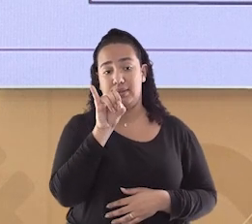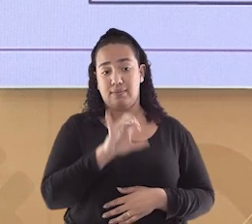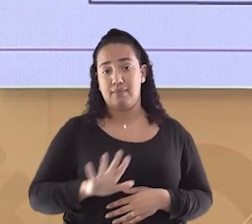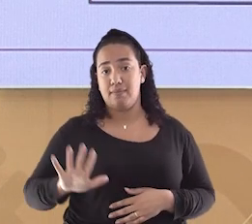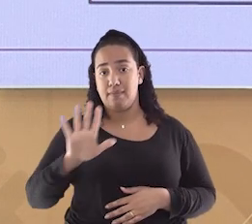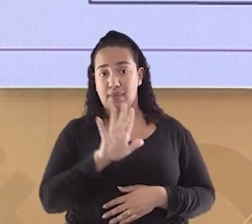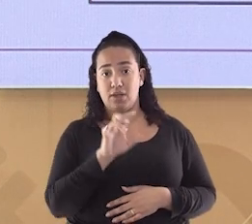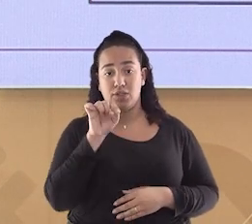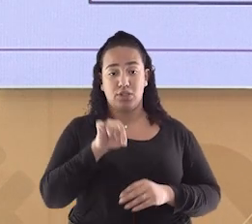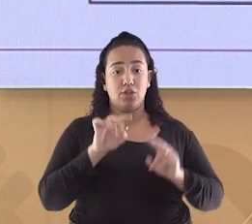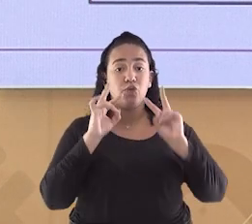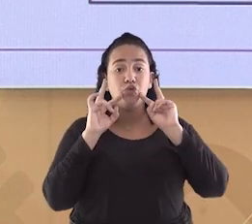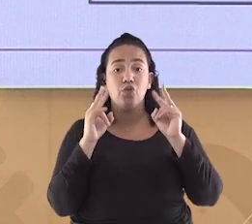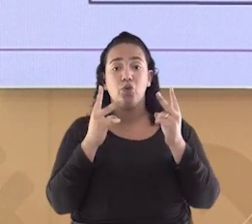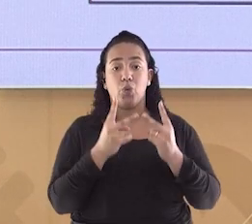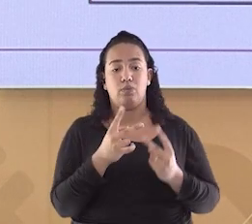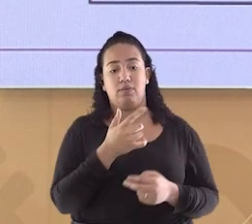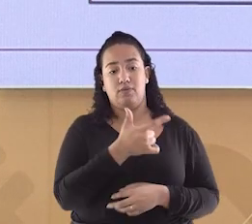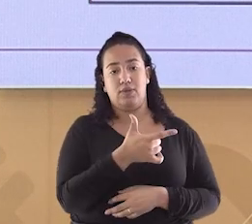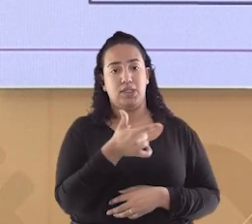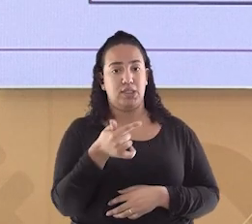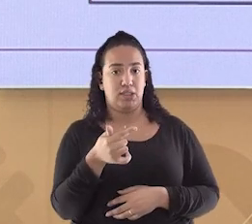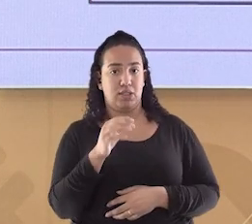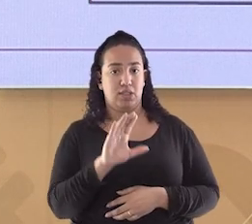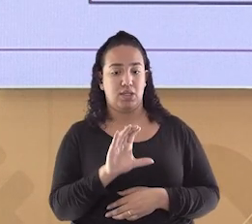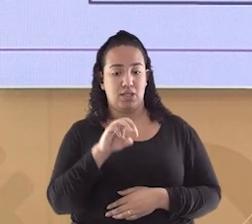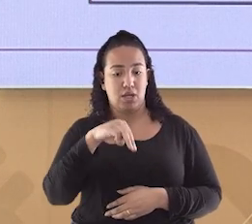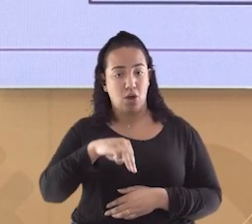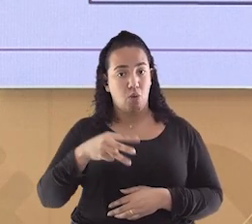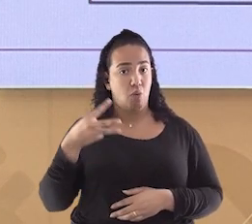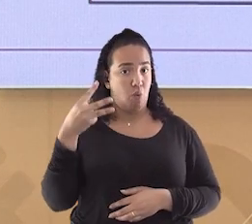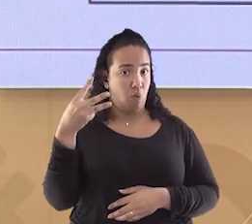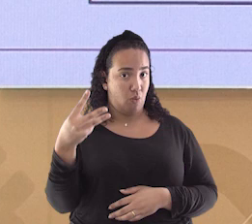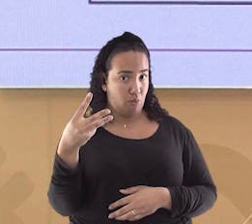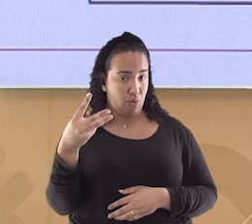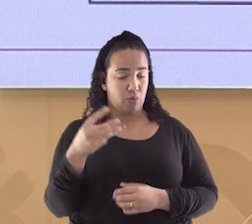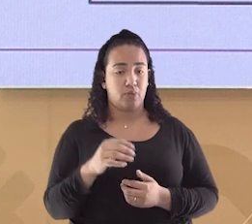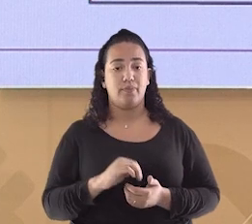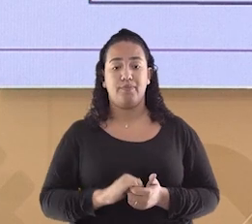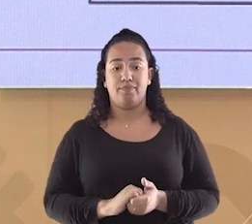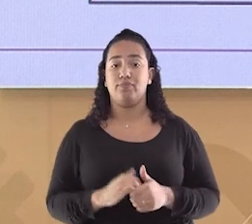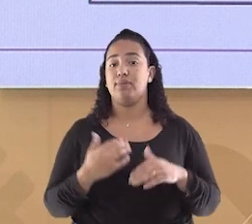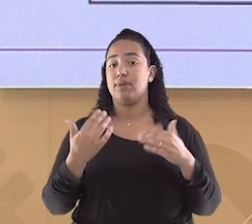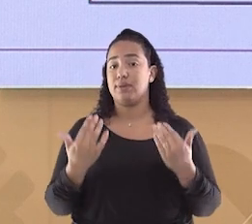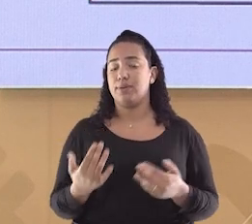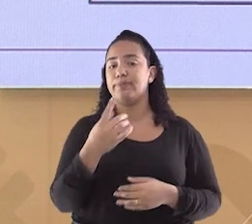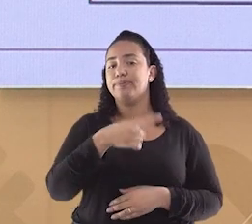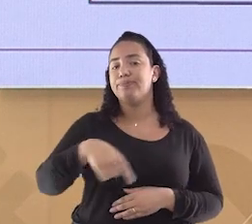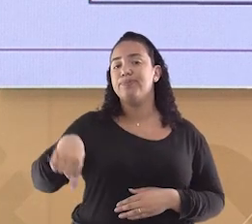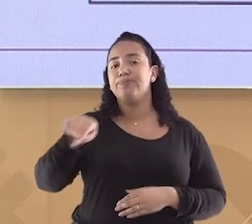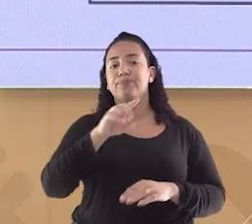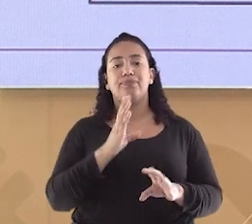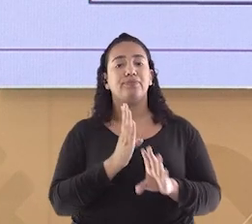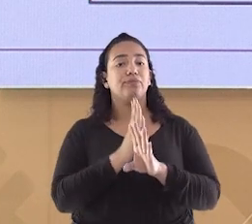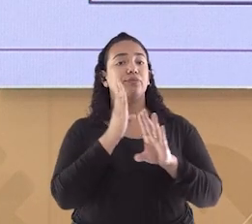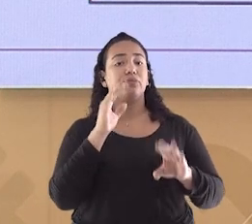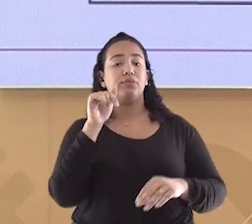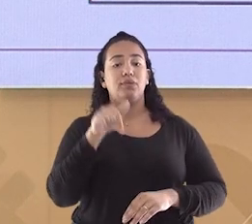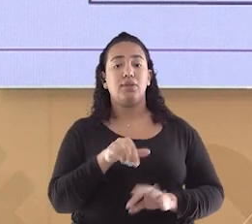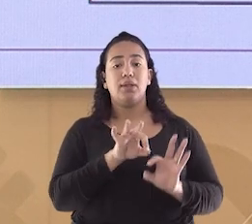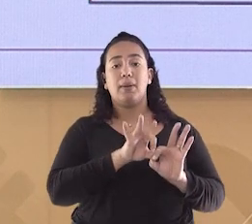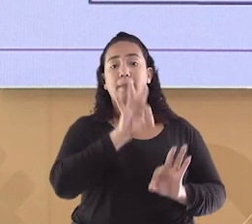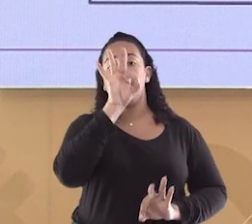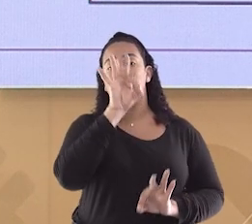exemplo, temos um cubo com um volume igual a 27 centímetros cúbicos. Portanto, para descobrir